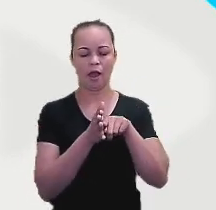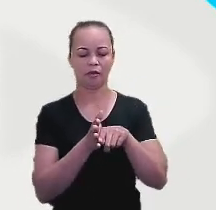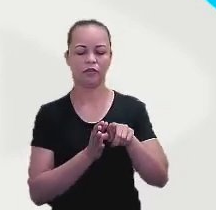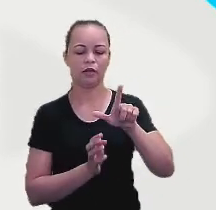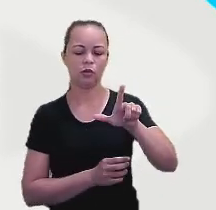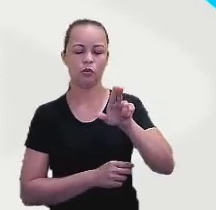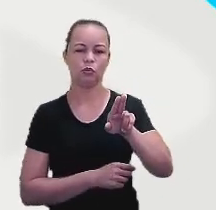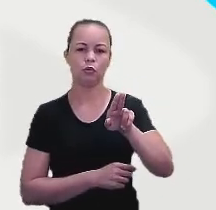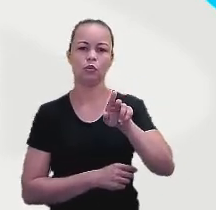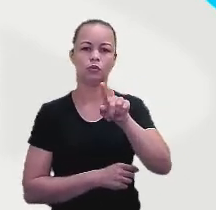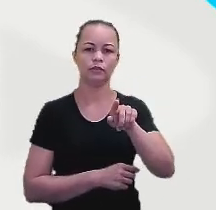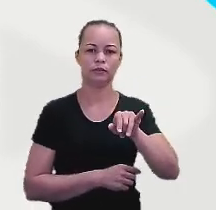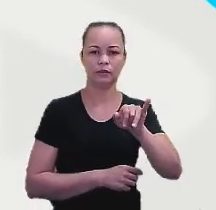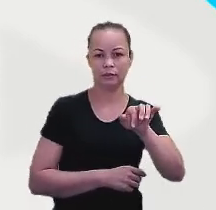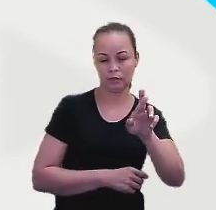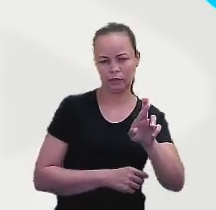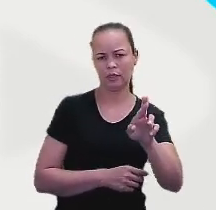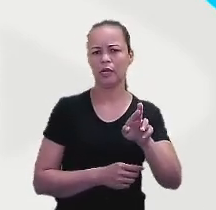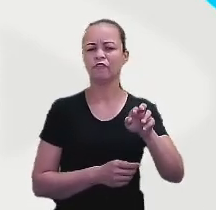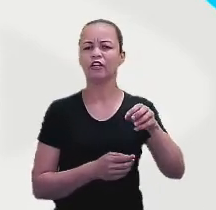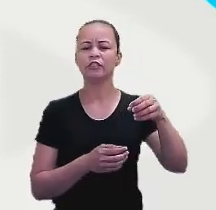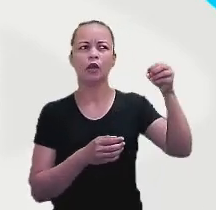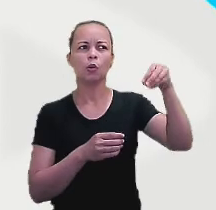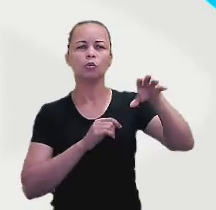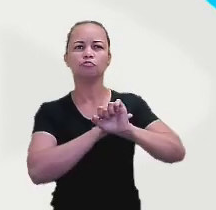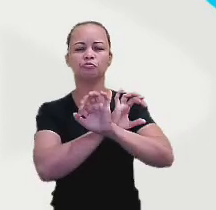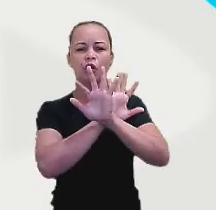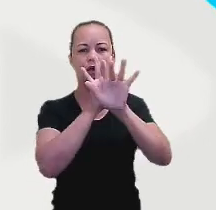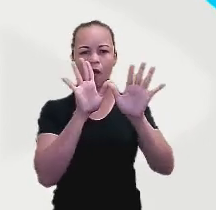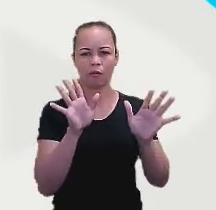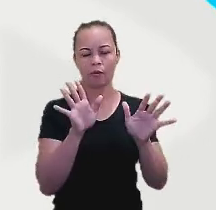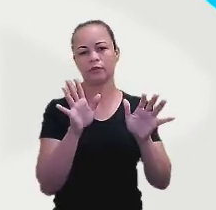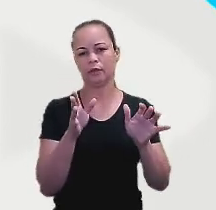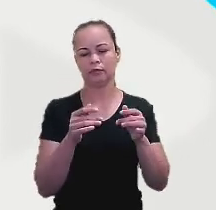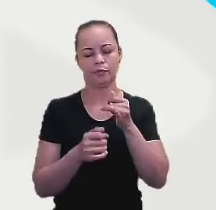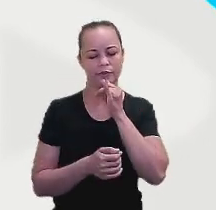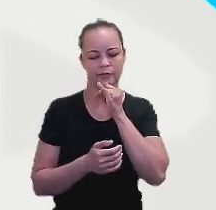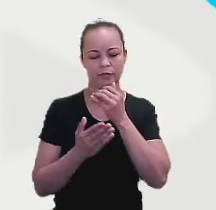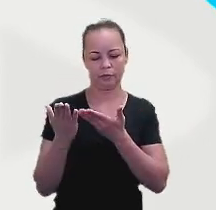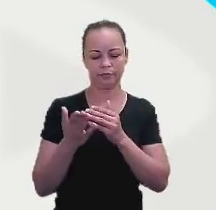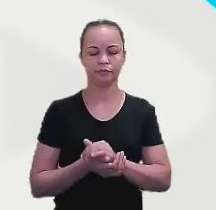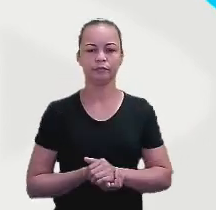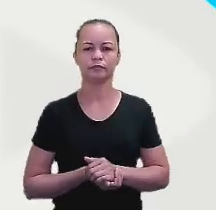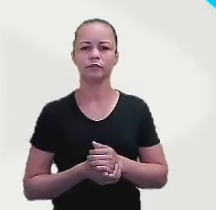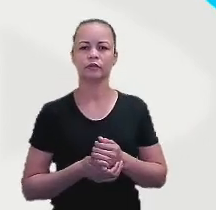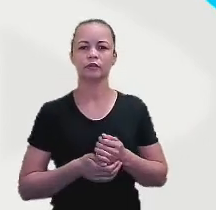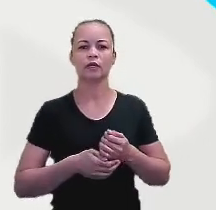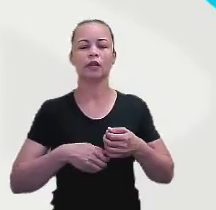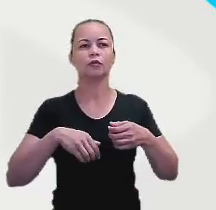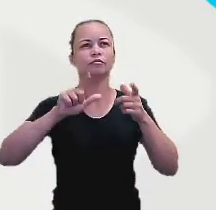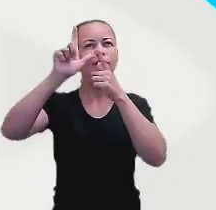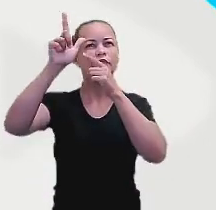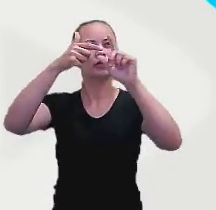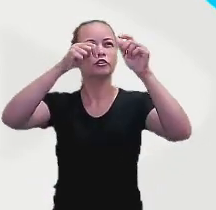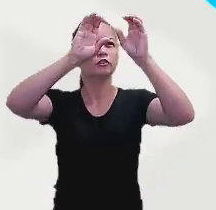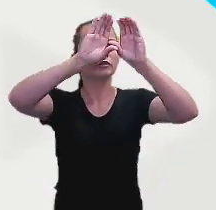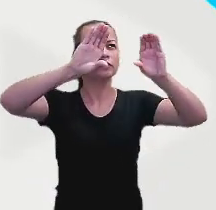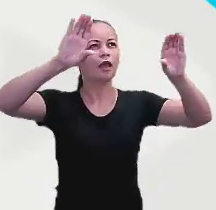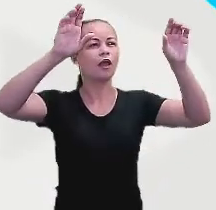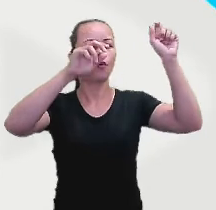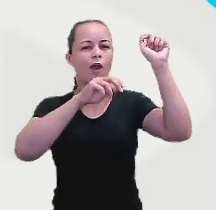ou refletir luz, brilho, claridade. E aí trouxe um exemplo, ó. Luzem as estrelas no céu